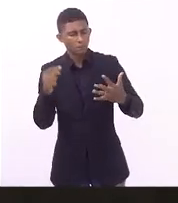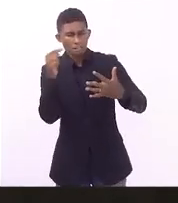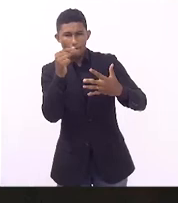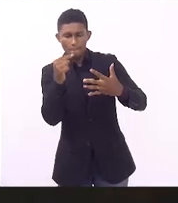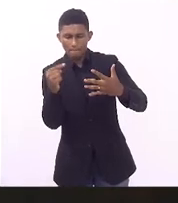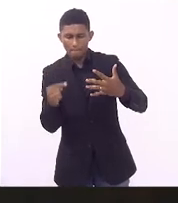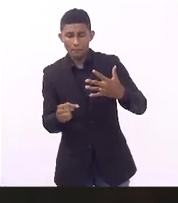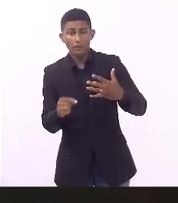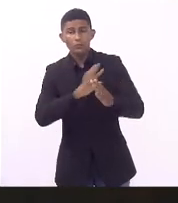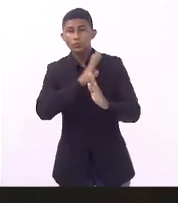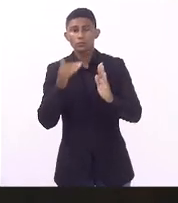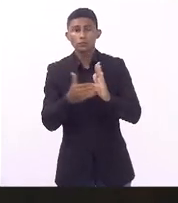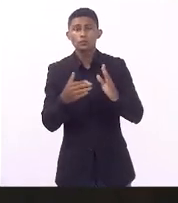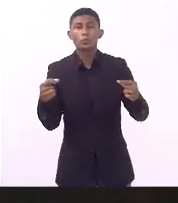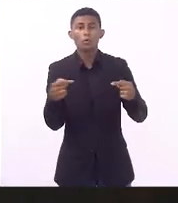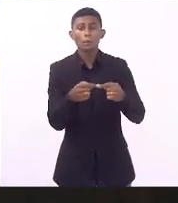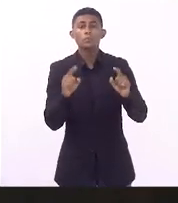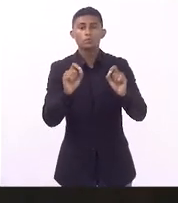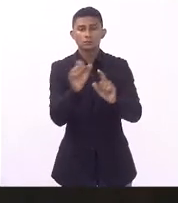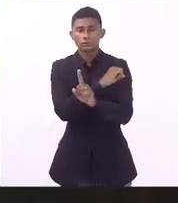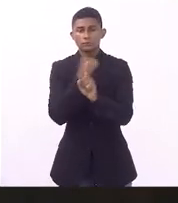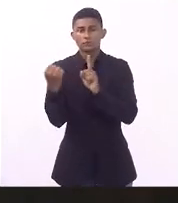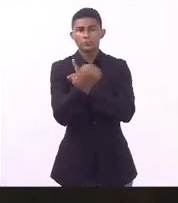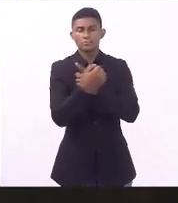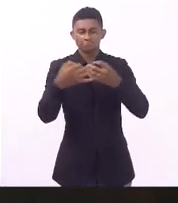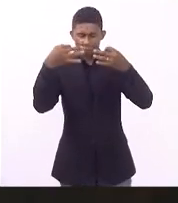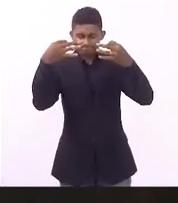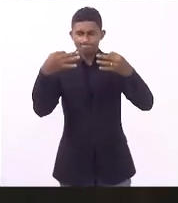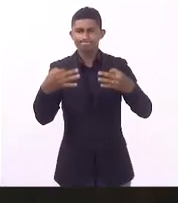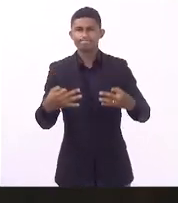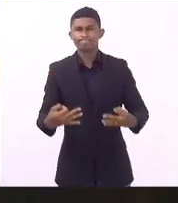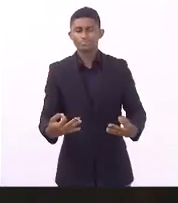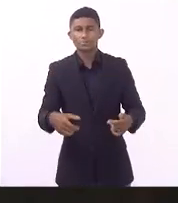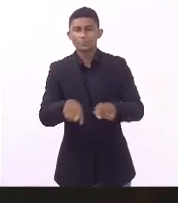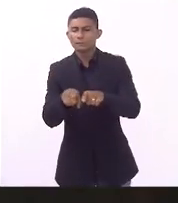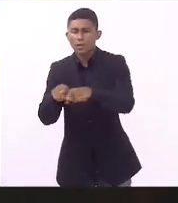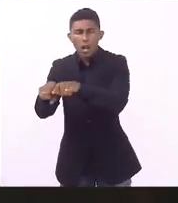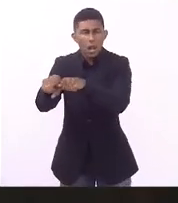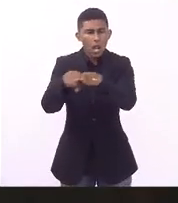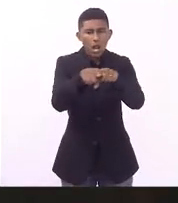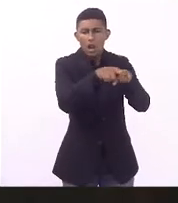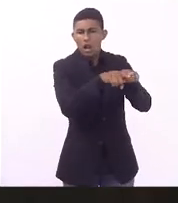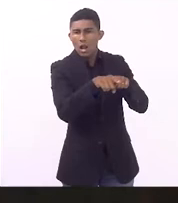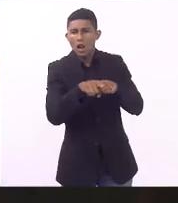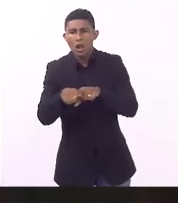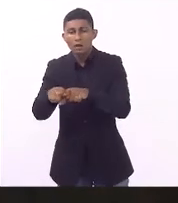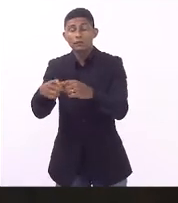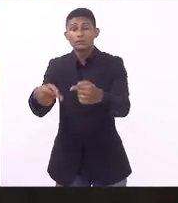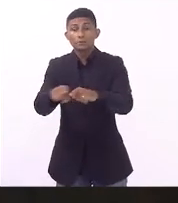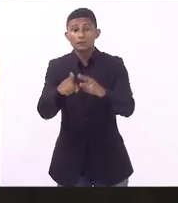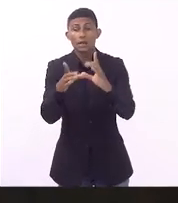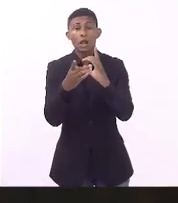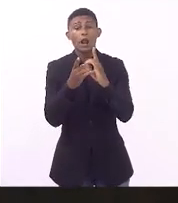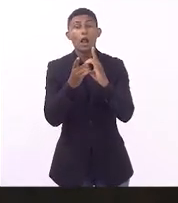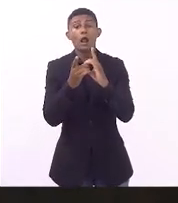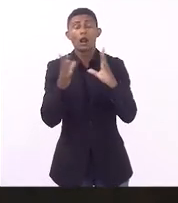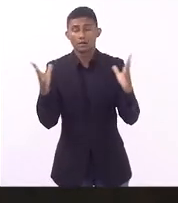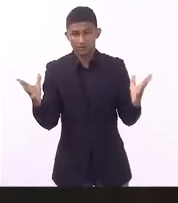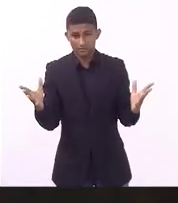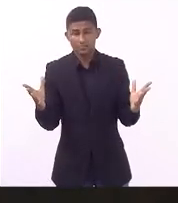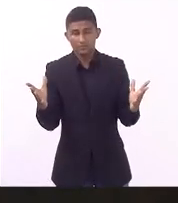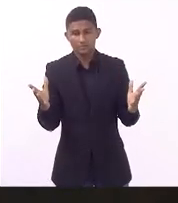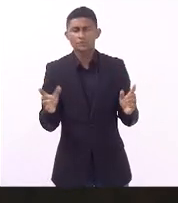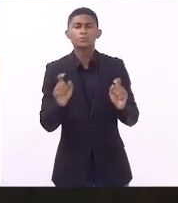fraterna e mais democrática mesmo. Quer dizer, a liberdade de expressão e a liberdade